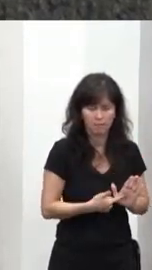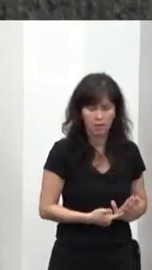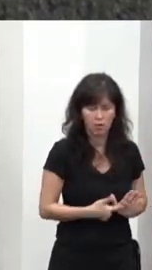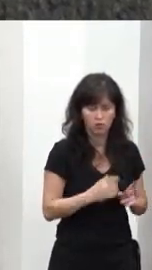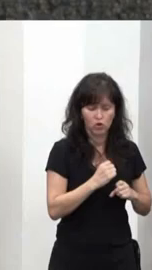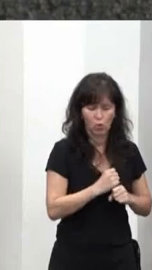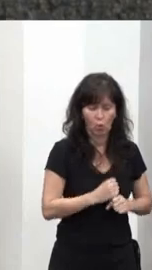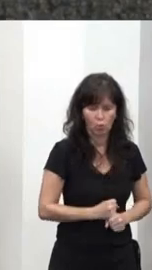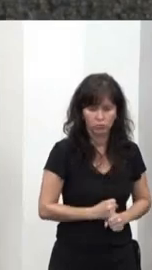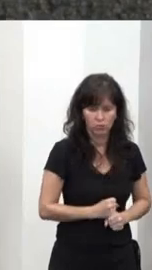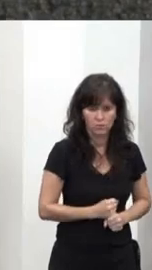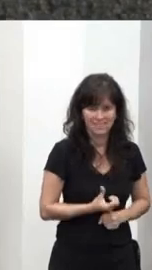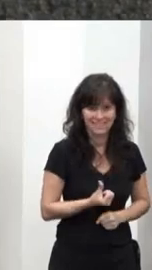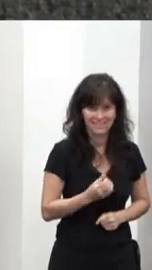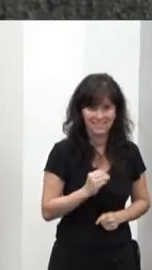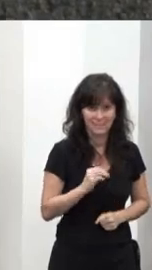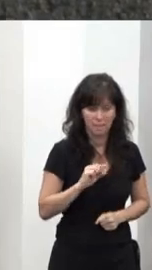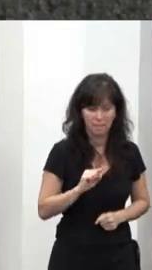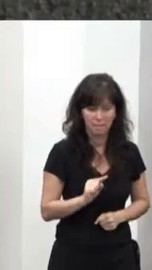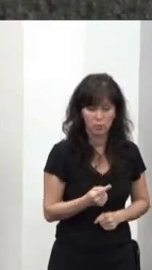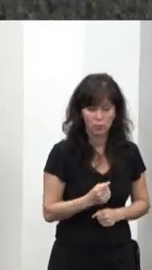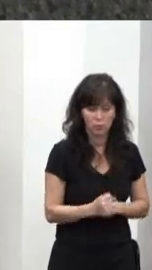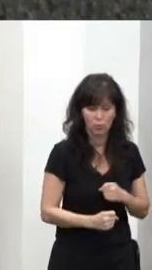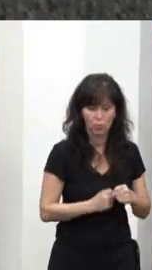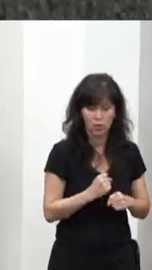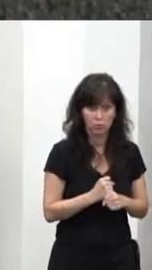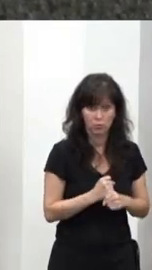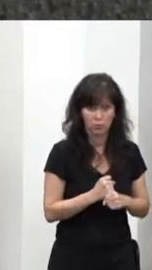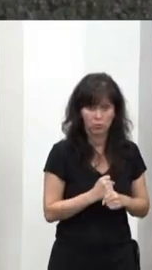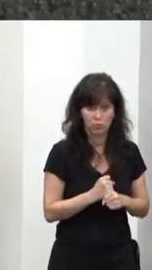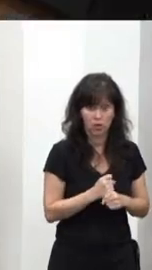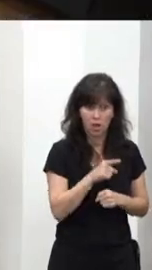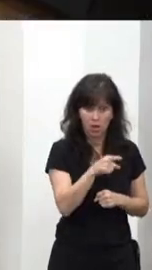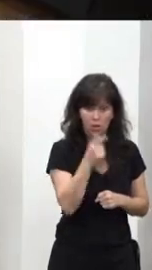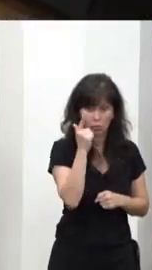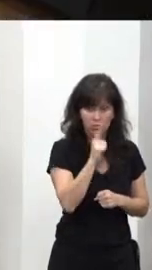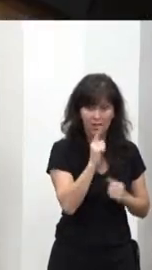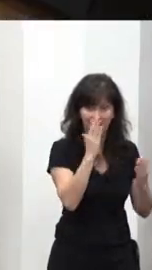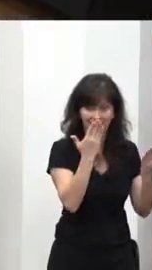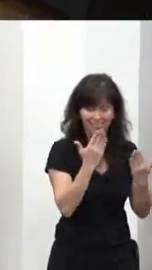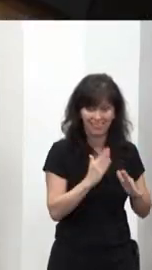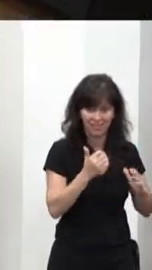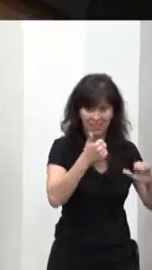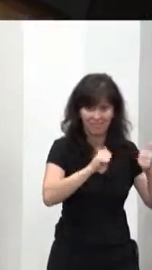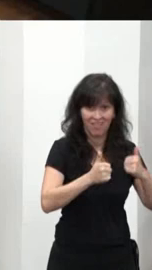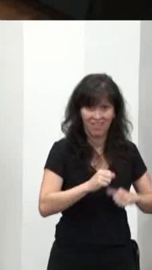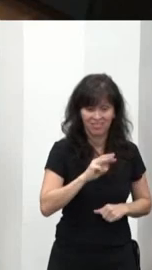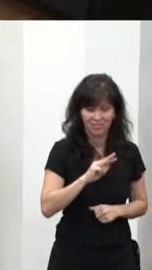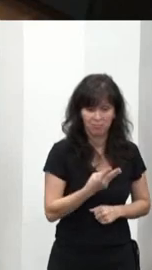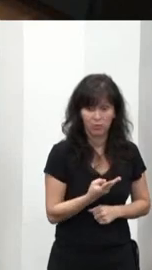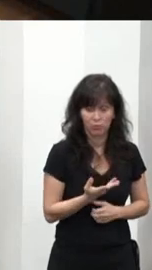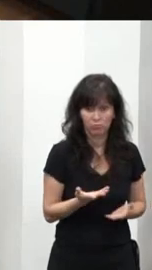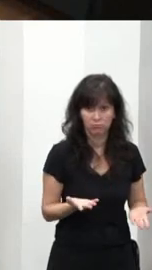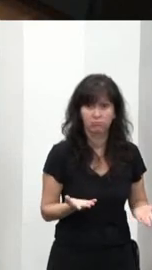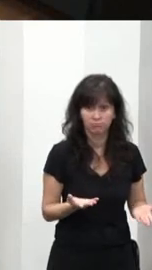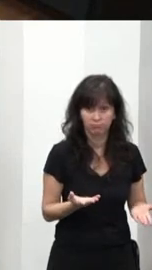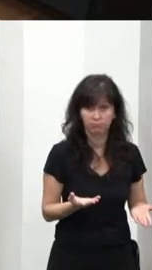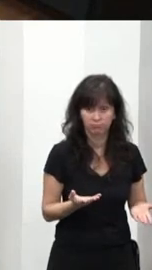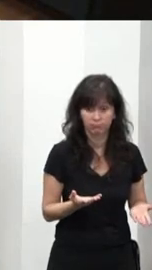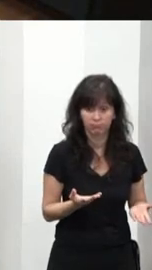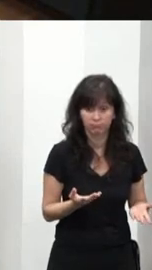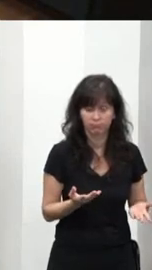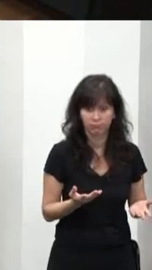então quer dizer impossível impossível né Então tá se discutindo como uma diretriz de governo